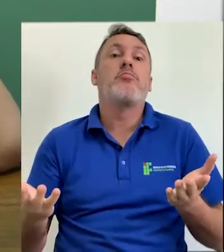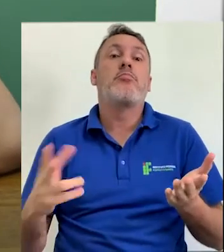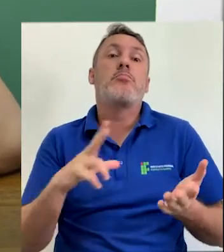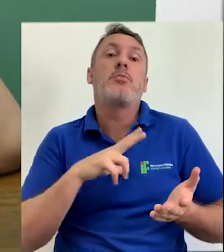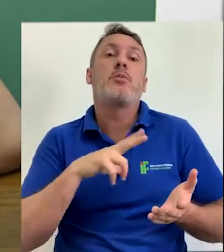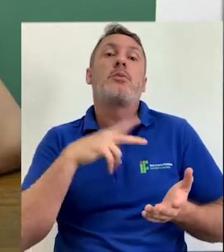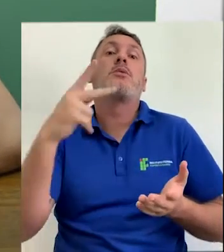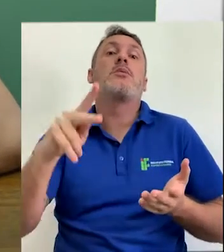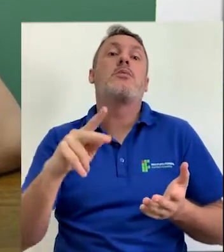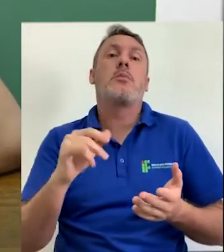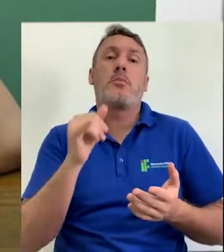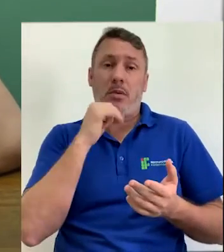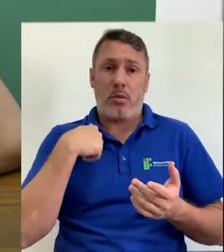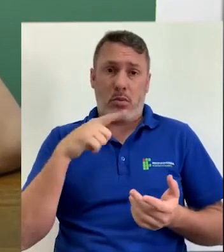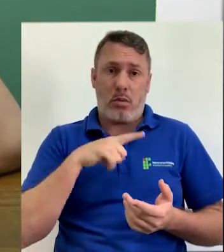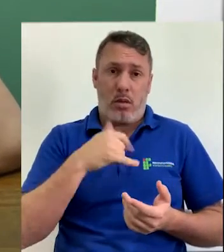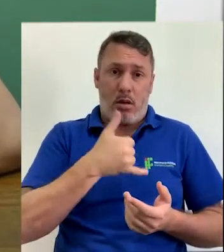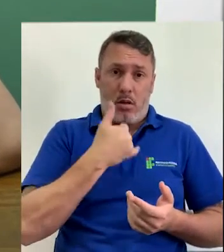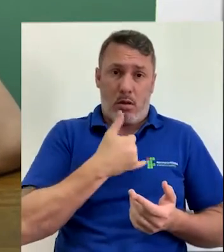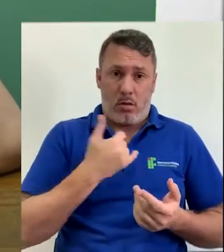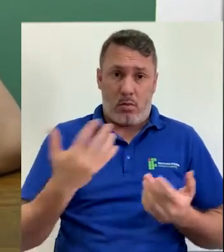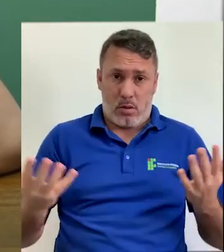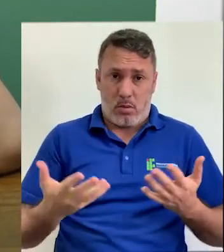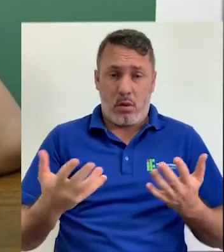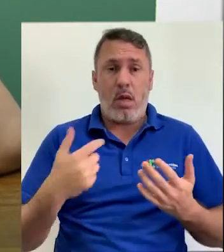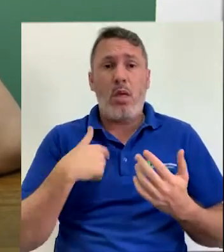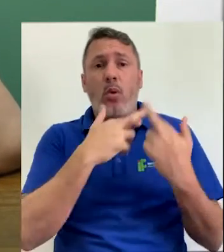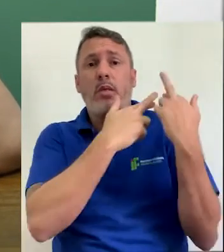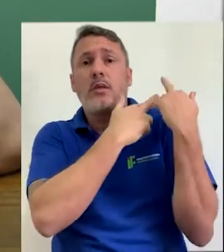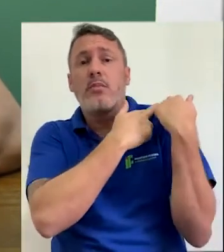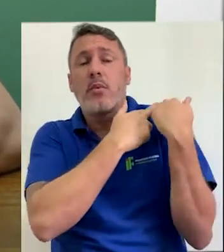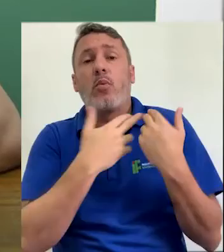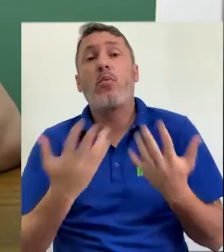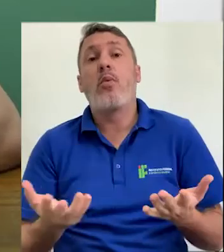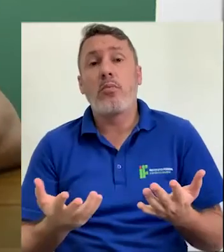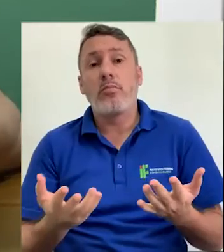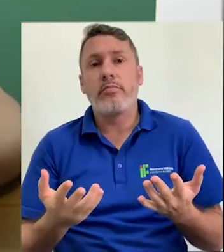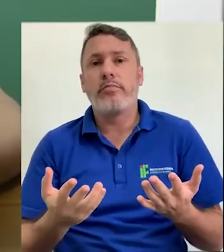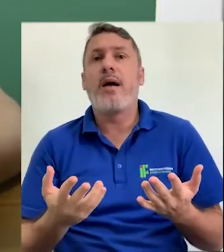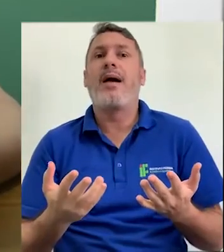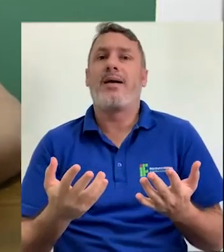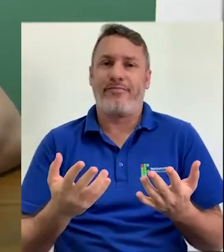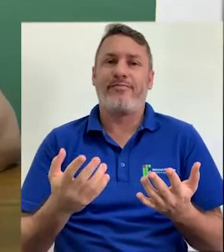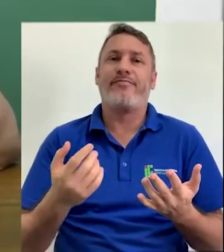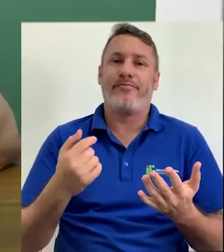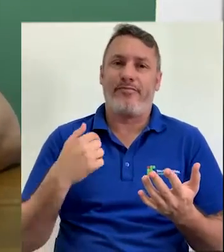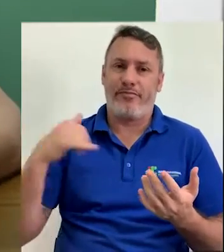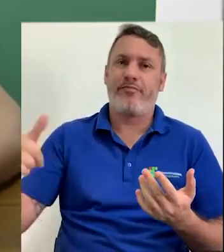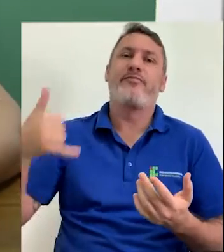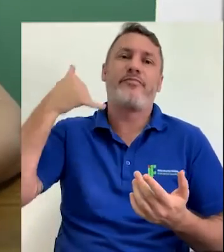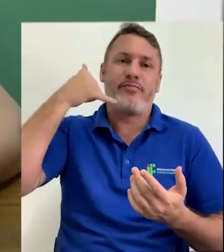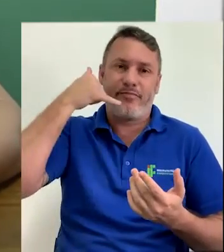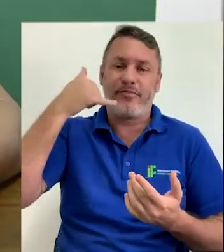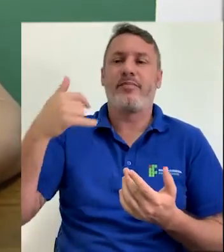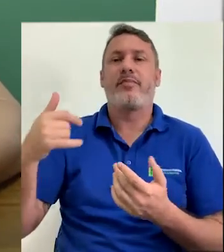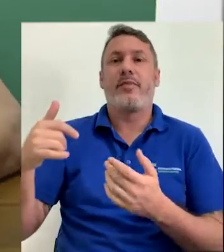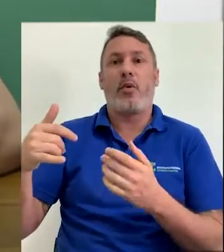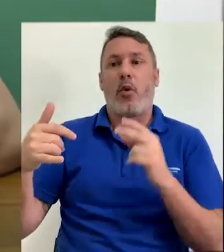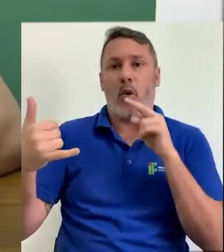Na minha idade atual, quais são as minhas responsabilidades? Então eu preciso atender, eu preciso